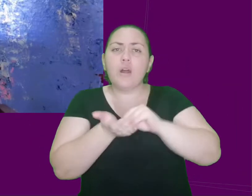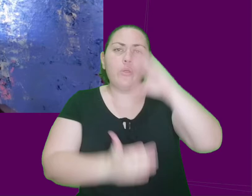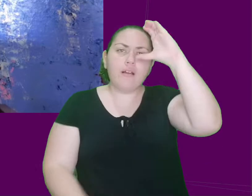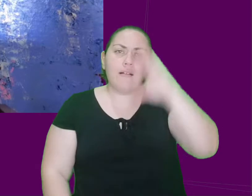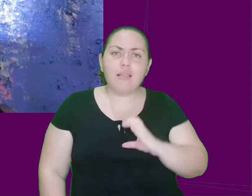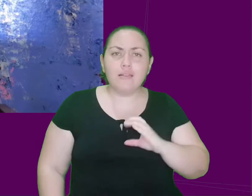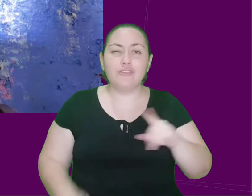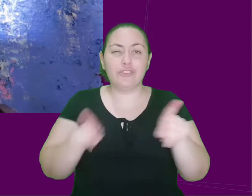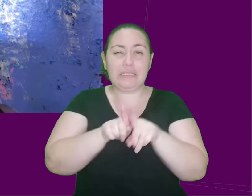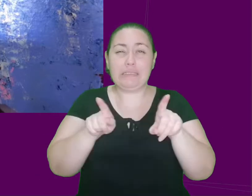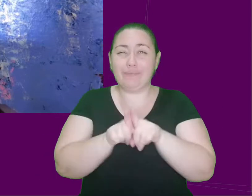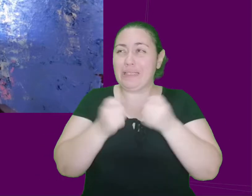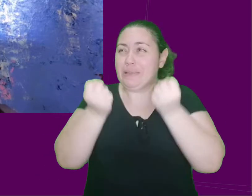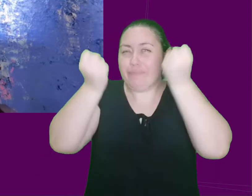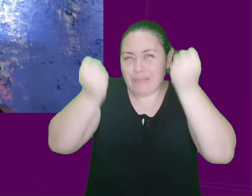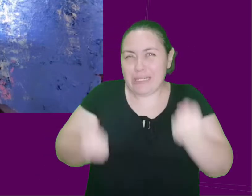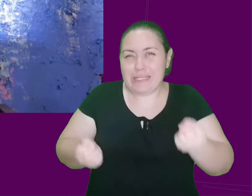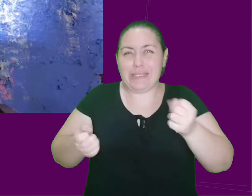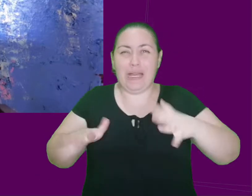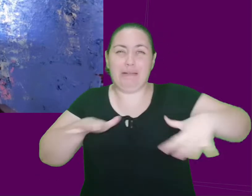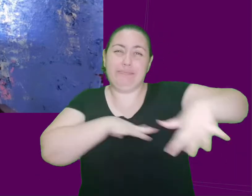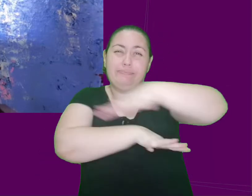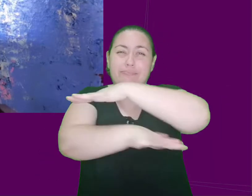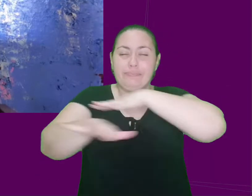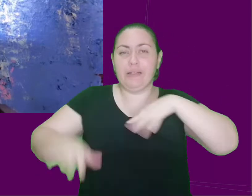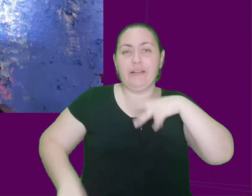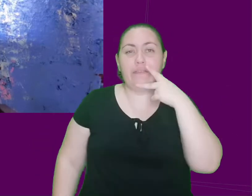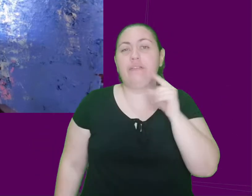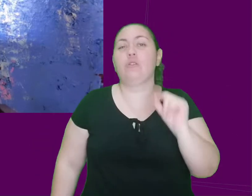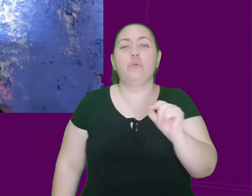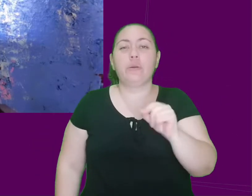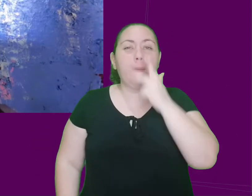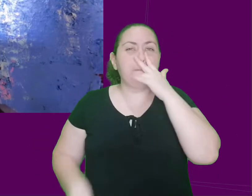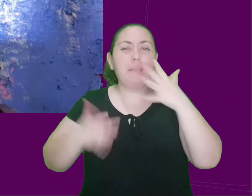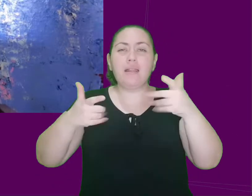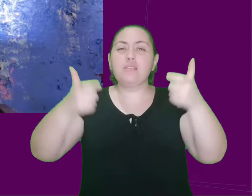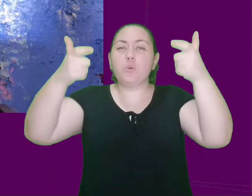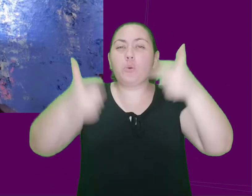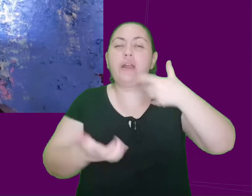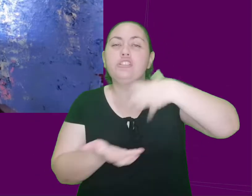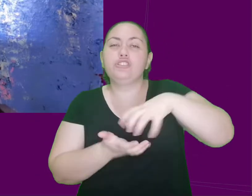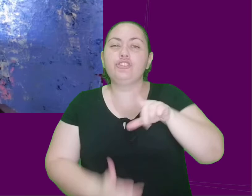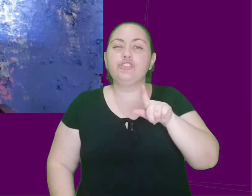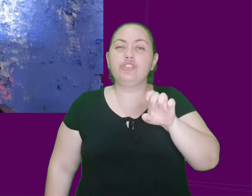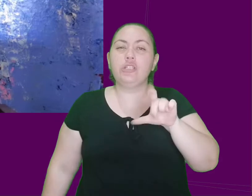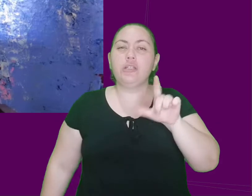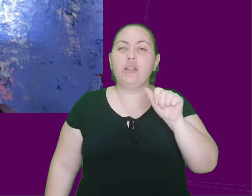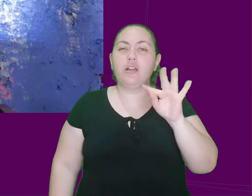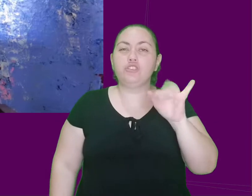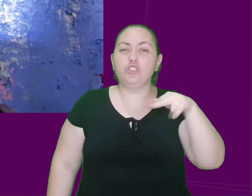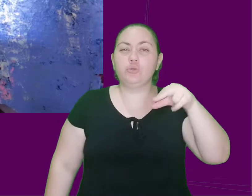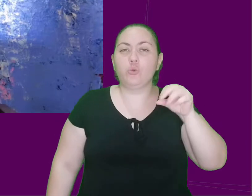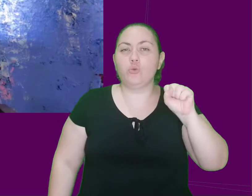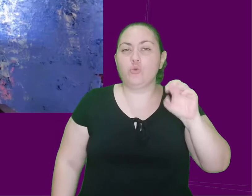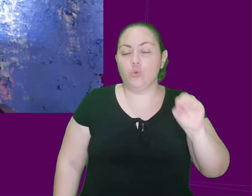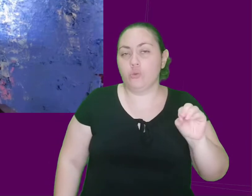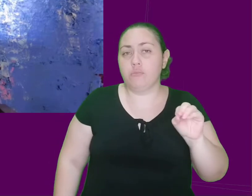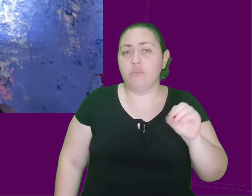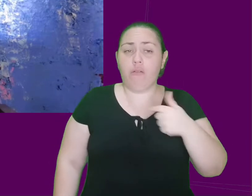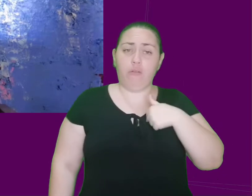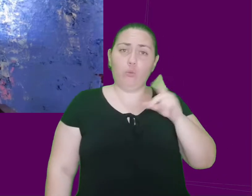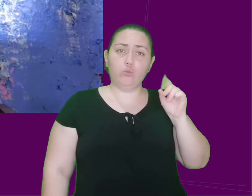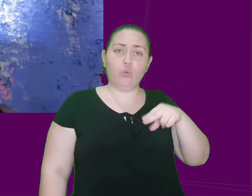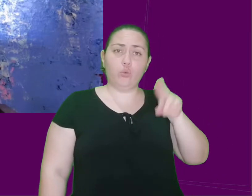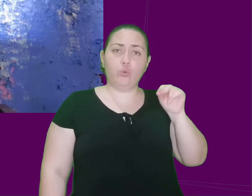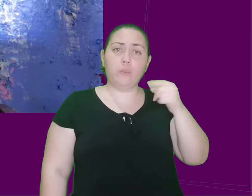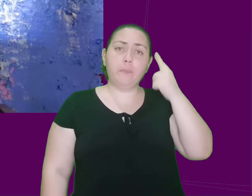de clientes, junto com o ar pesado e opressivo do local, que ele chama de gelatinoso, fazem com que esse sujeito